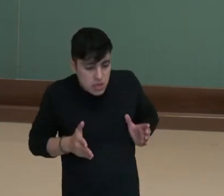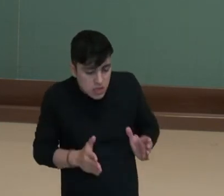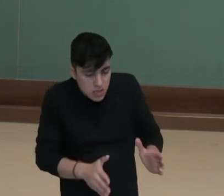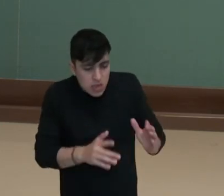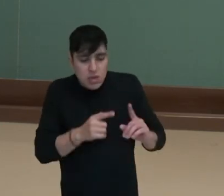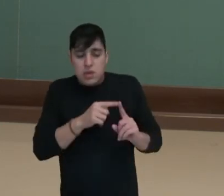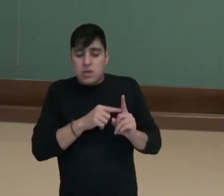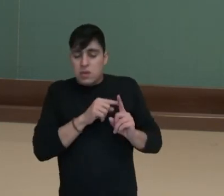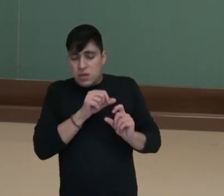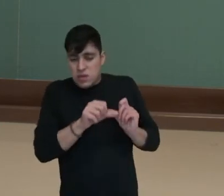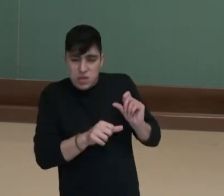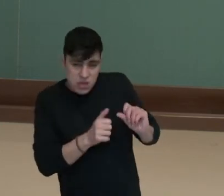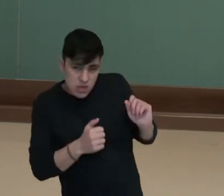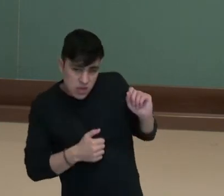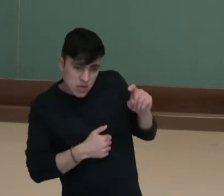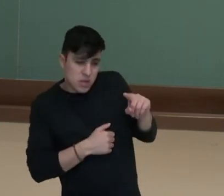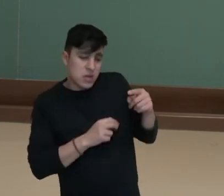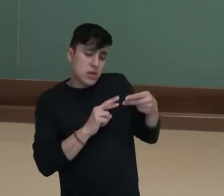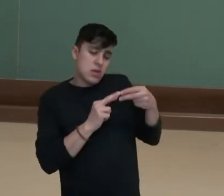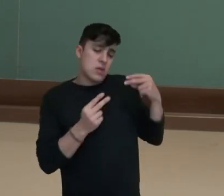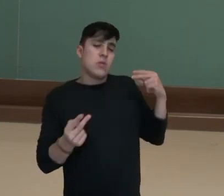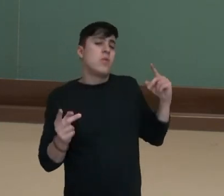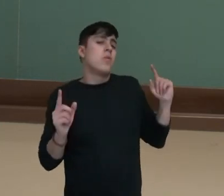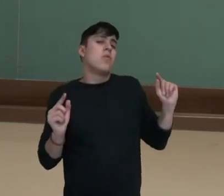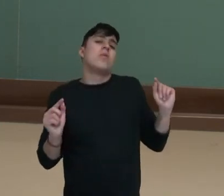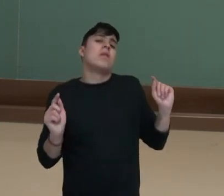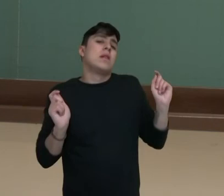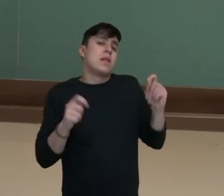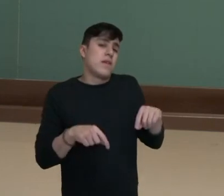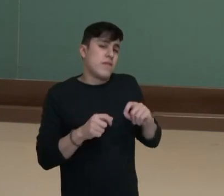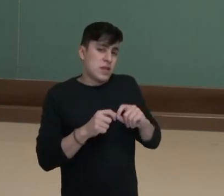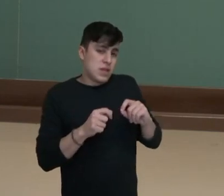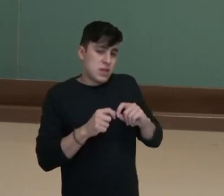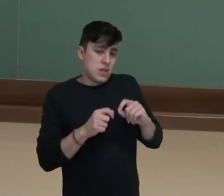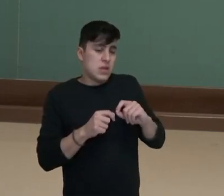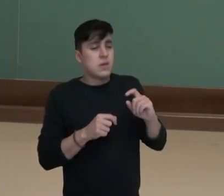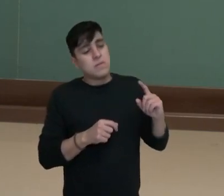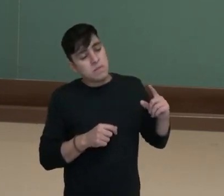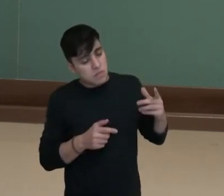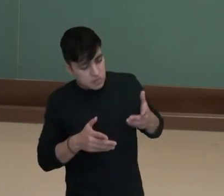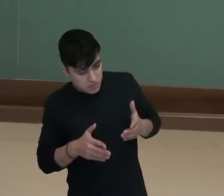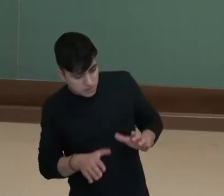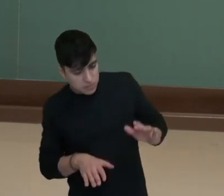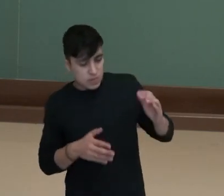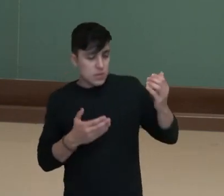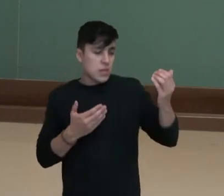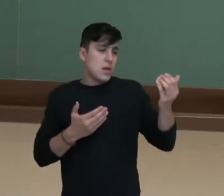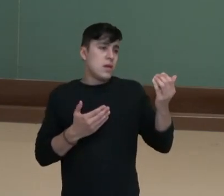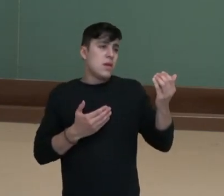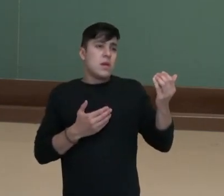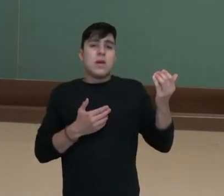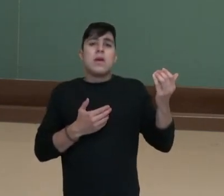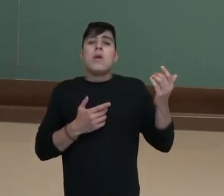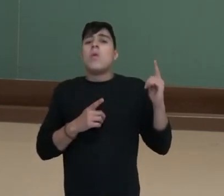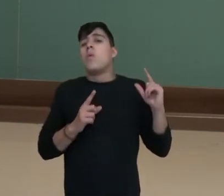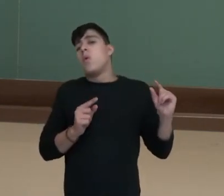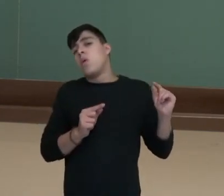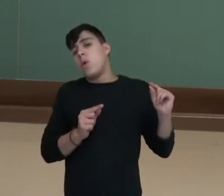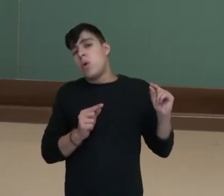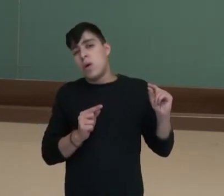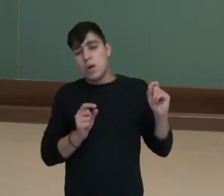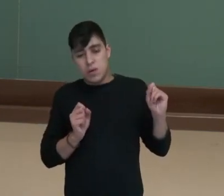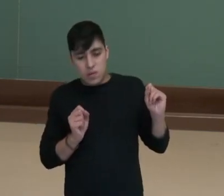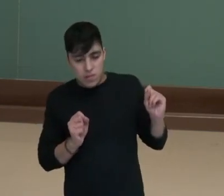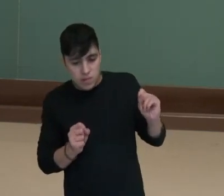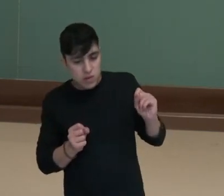com essa alteração genética, o que a gente pode fazer? Depois que nasce, né, o gene a gente não muda, mas a gente